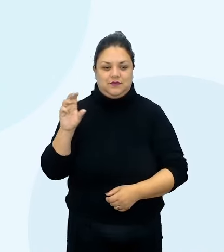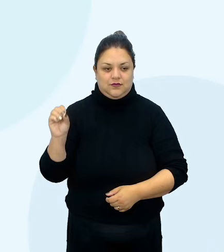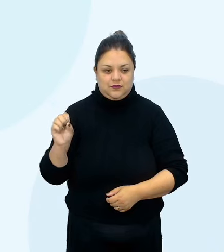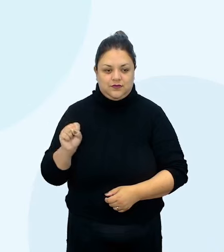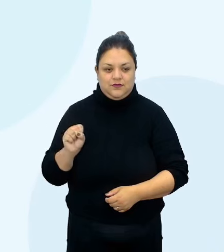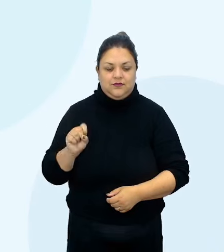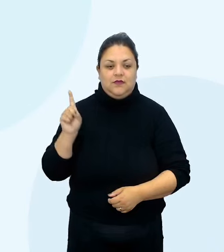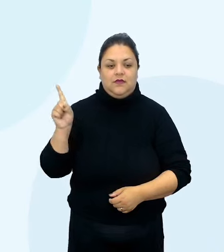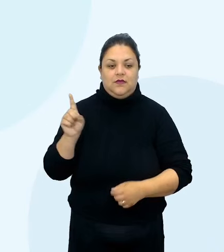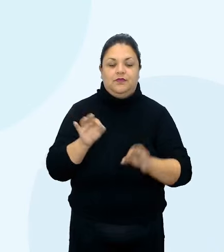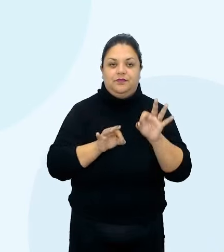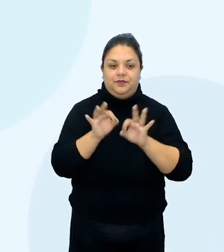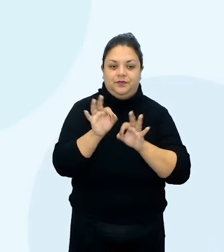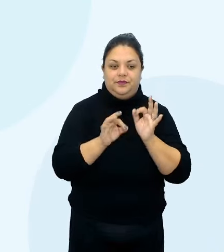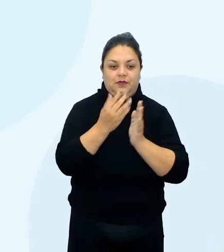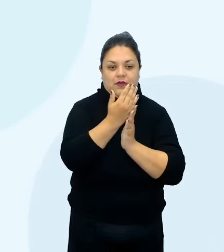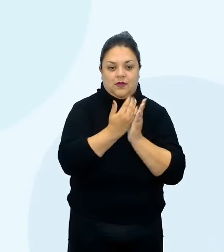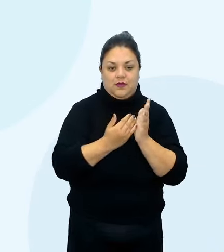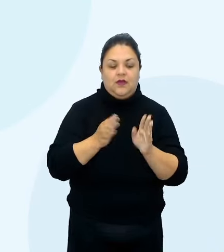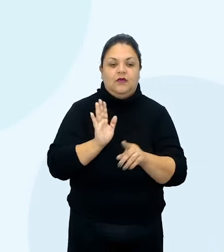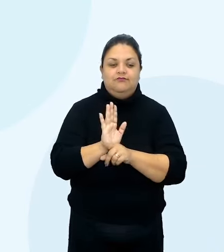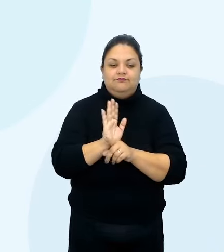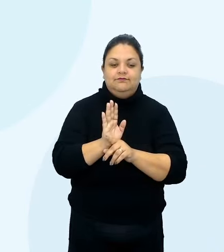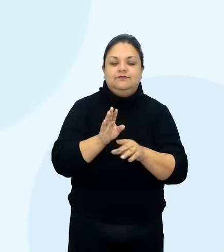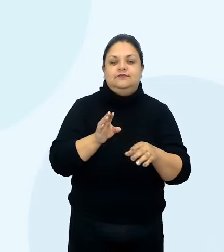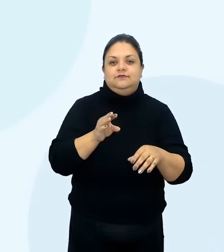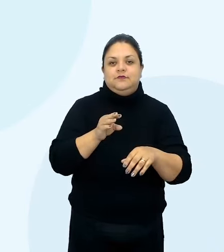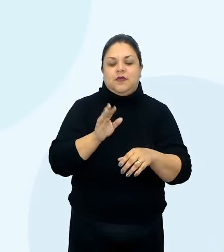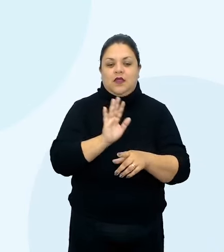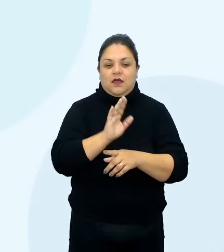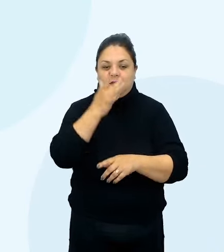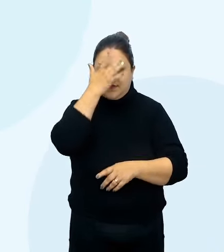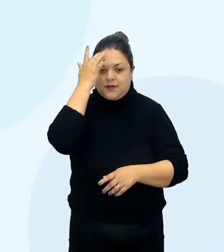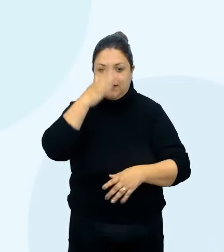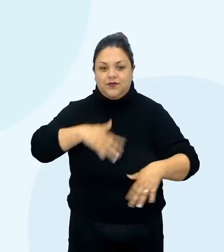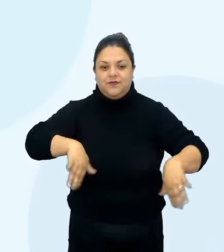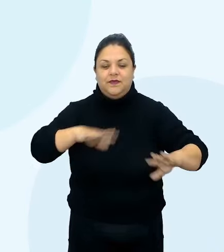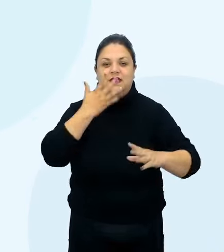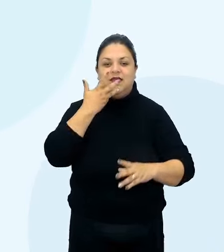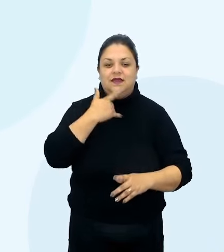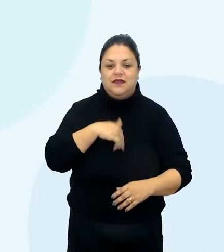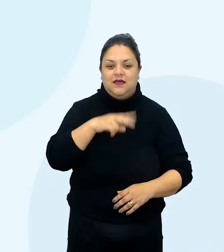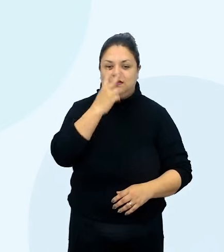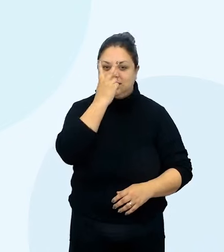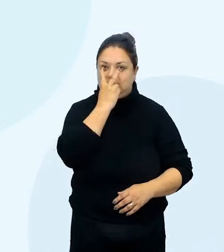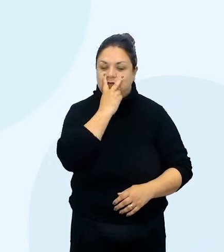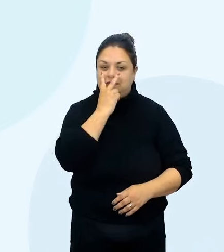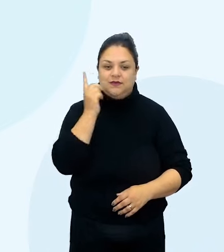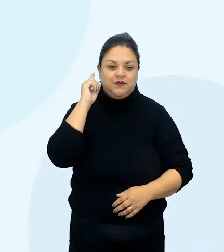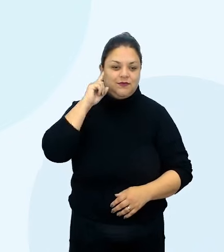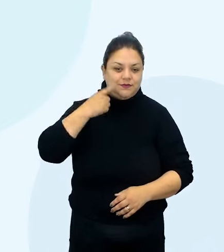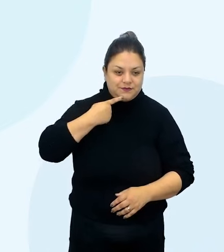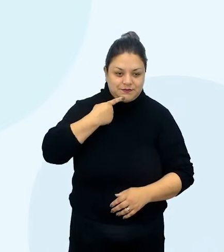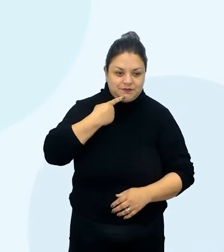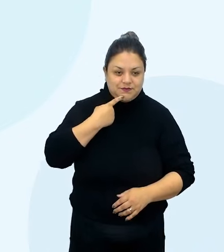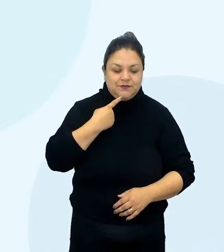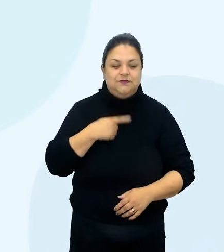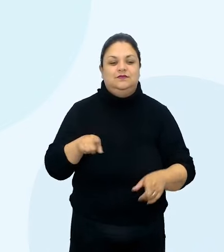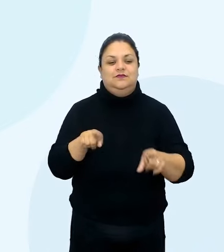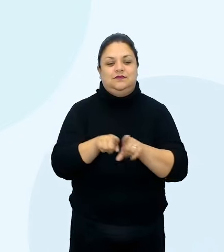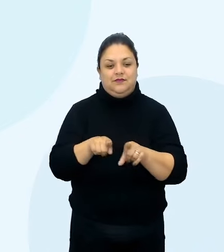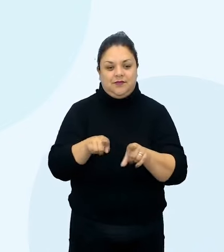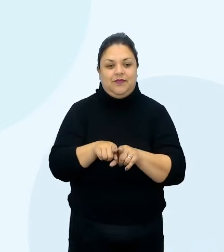múltipla sensorial, usuárias de cadeira de rodas. Ela é fundadora da ASTIMA, Associação Educacional...